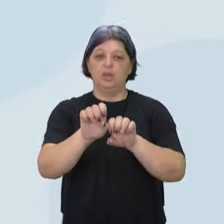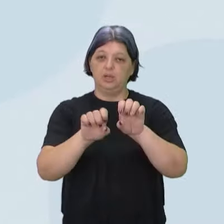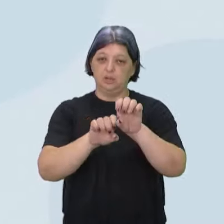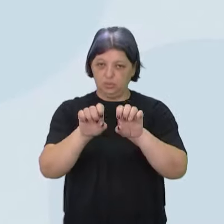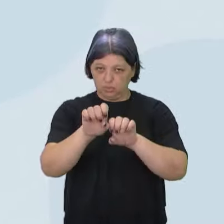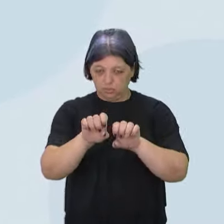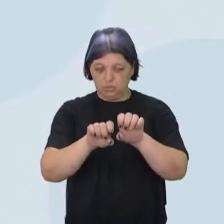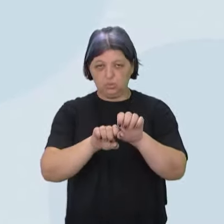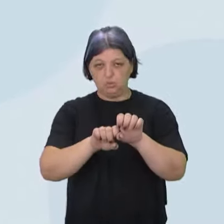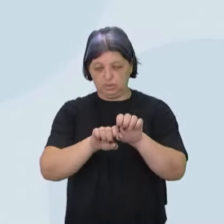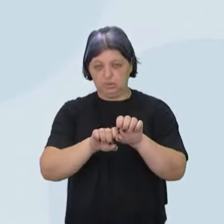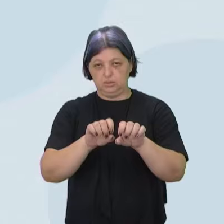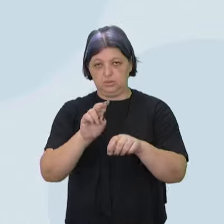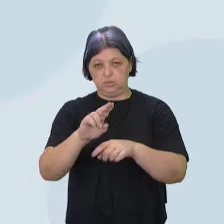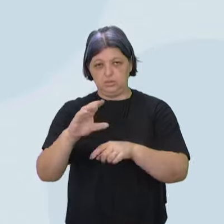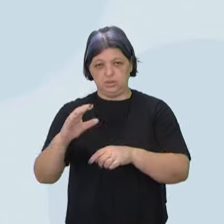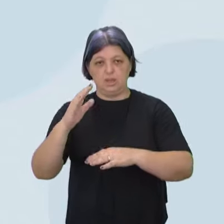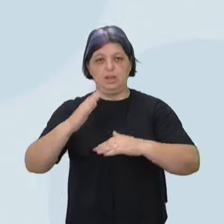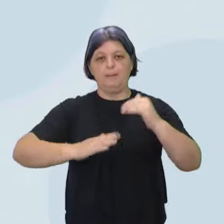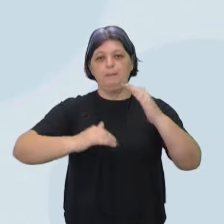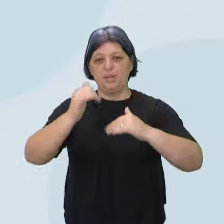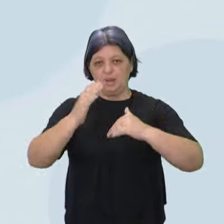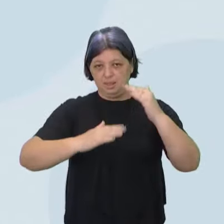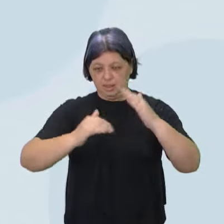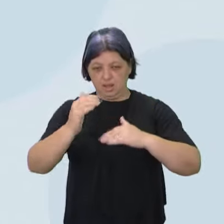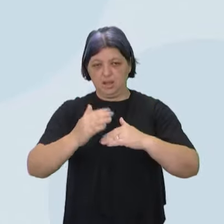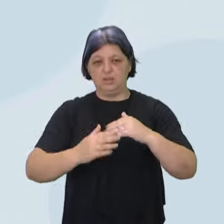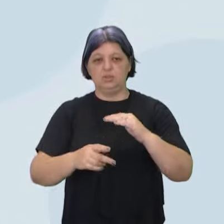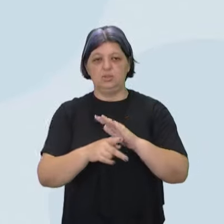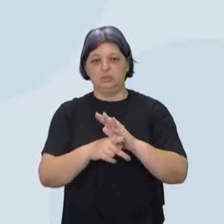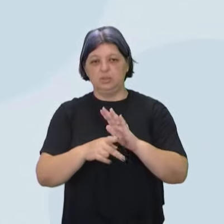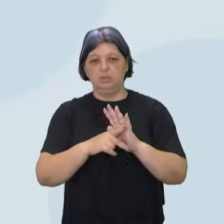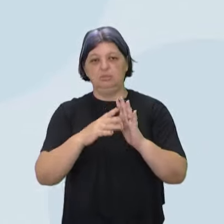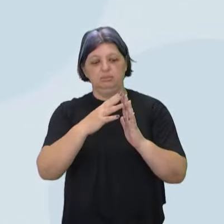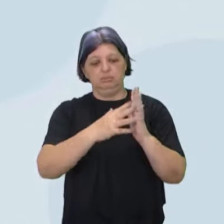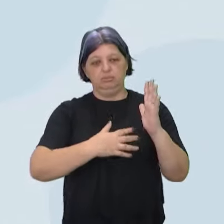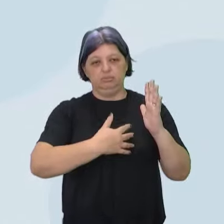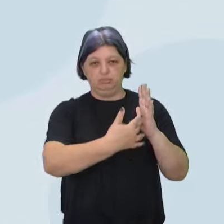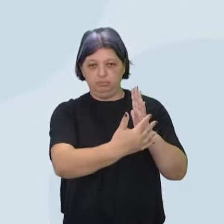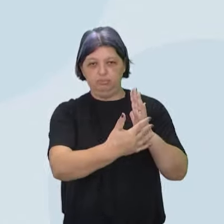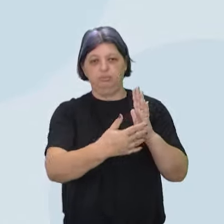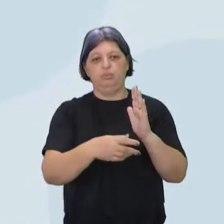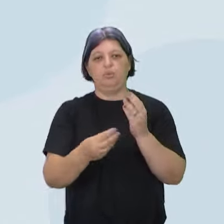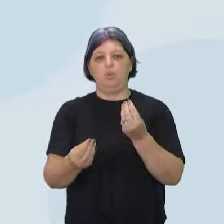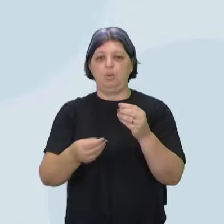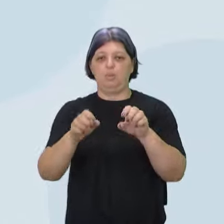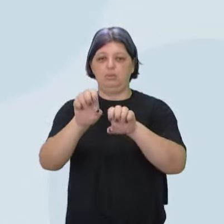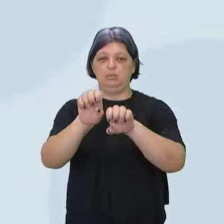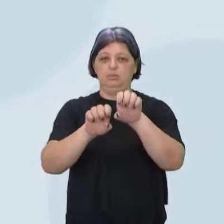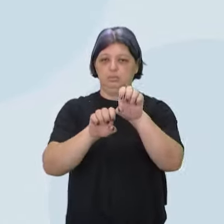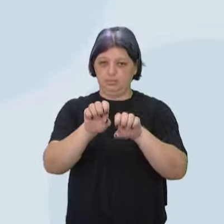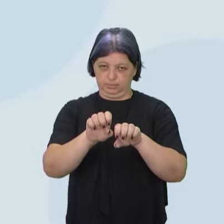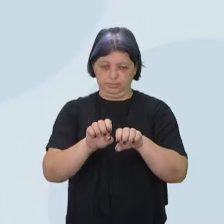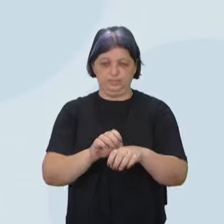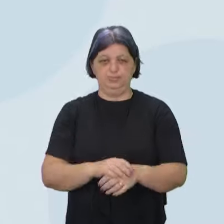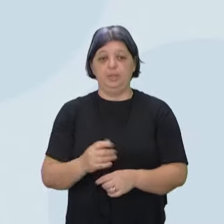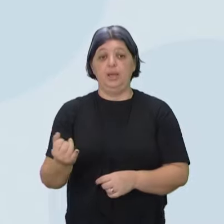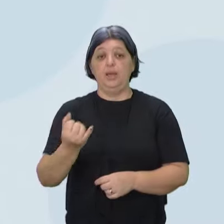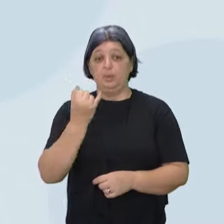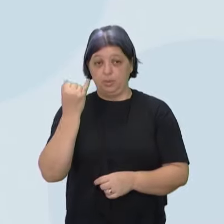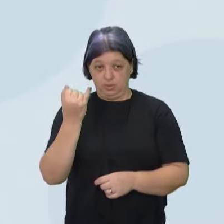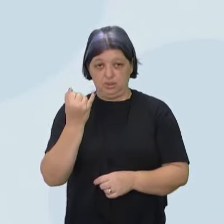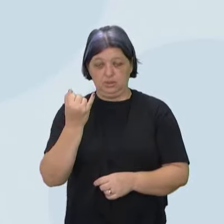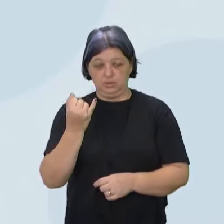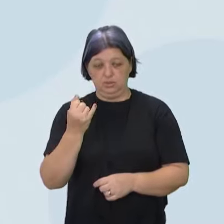estrutura dessa unidade curricular, das habilidades, dos eixos estruturantes. Muito importante esses tópicos